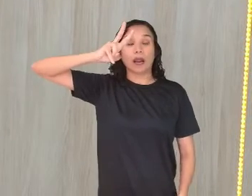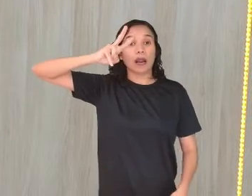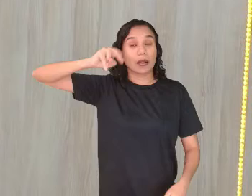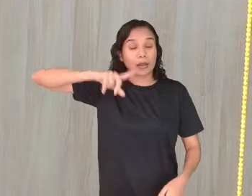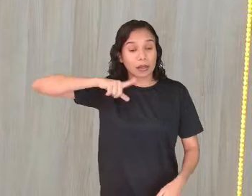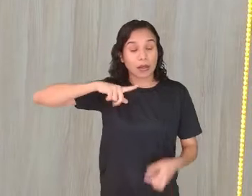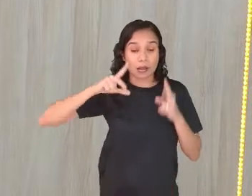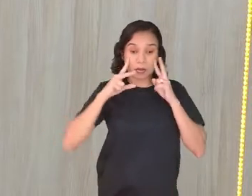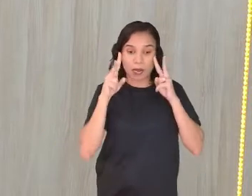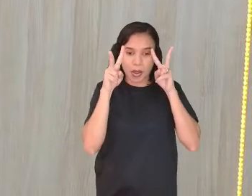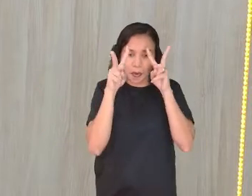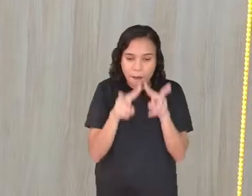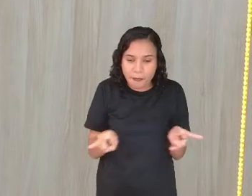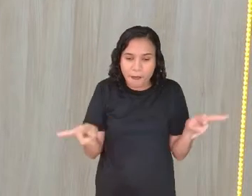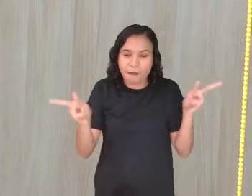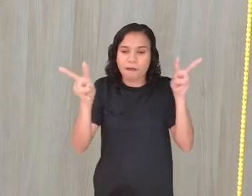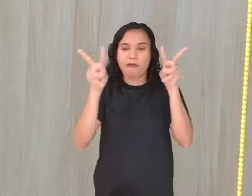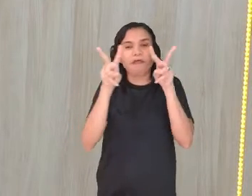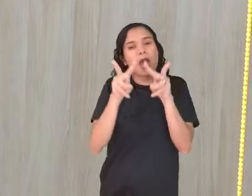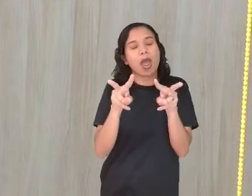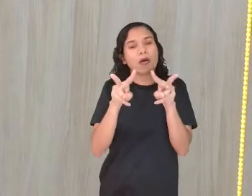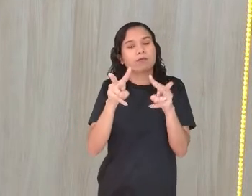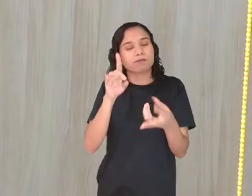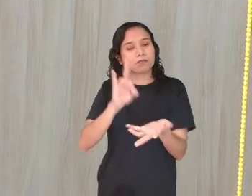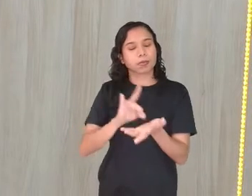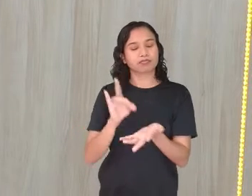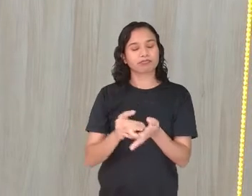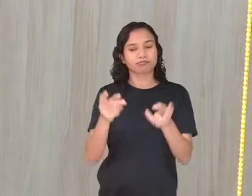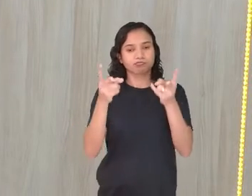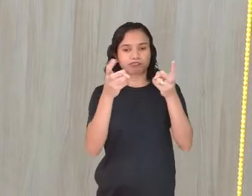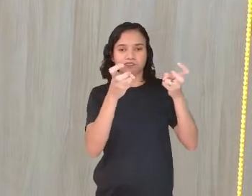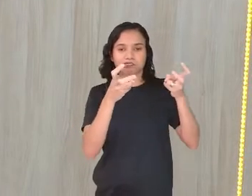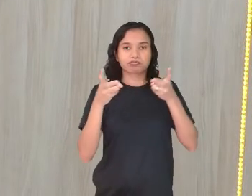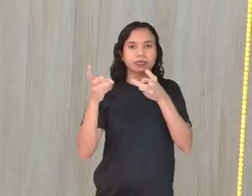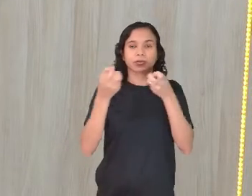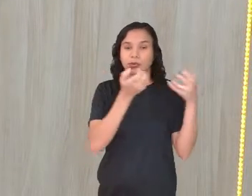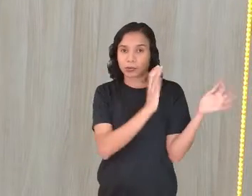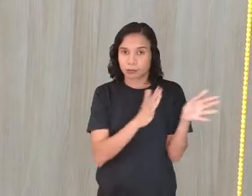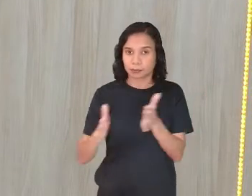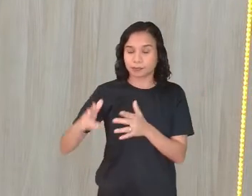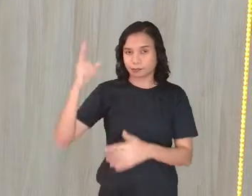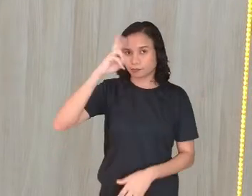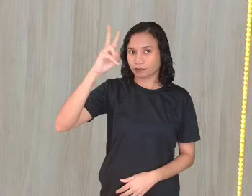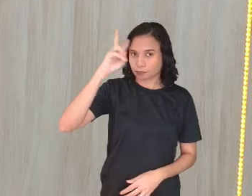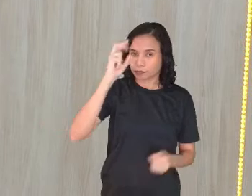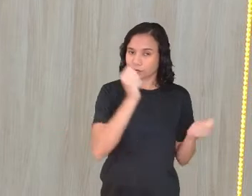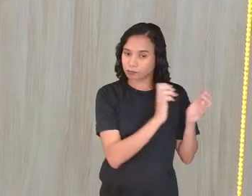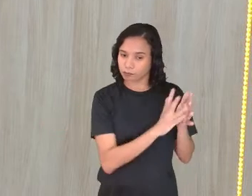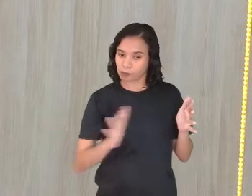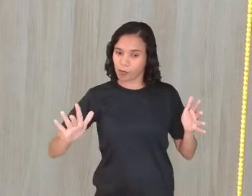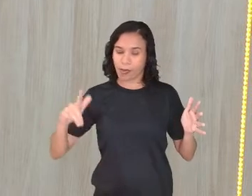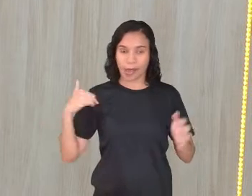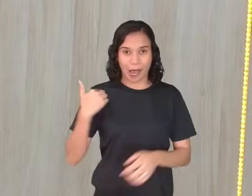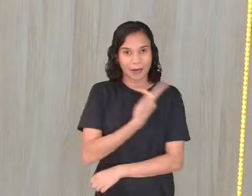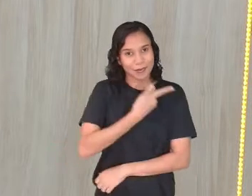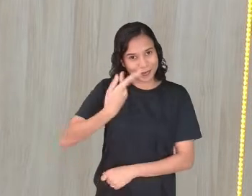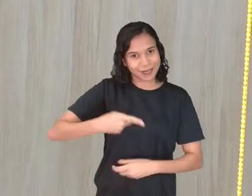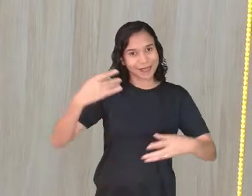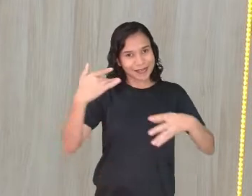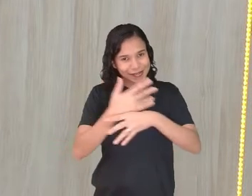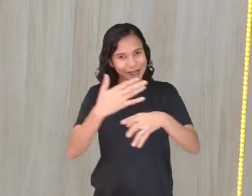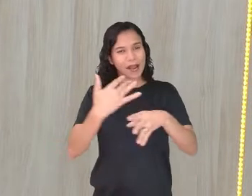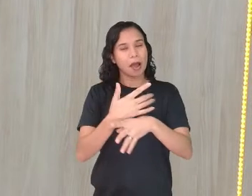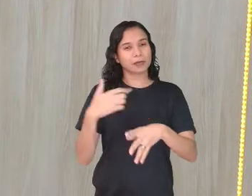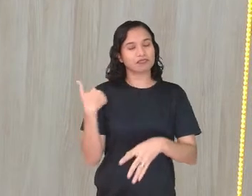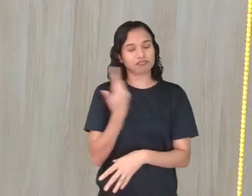ter um olhar crítico, né, diante de todo esse processo histórico e principalmente da nossa cidade, né? A gente se